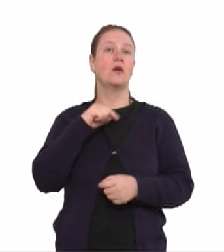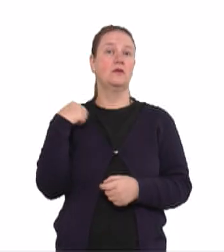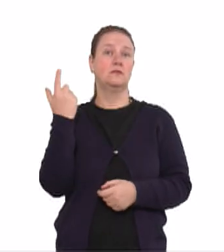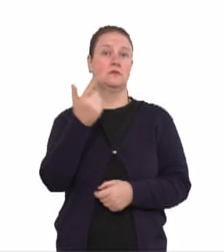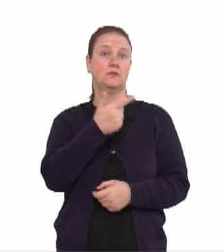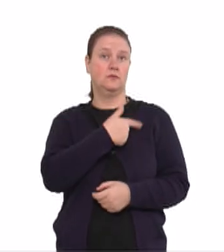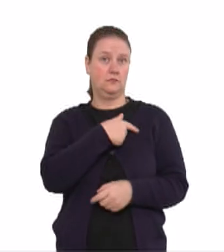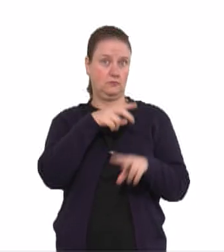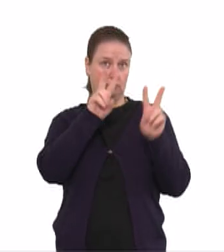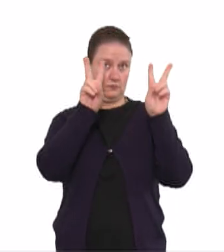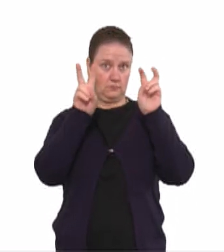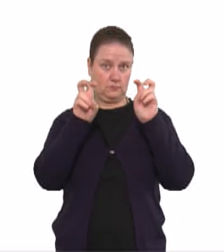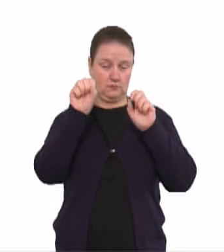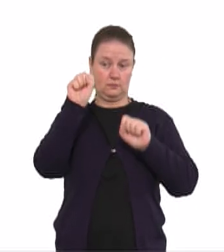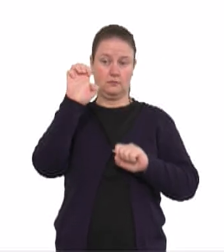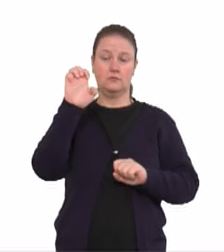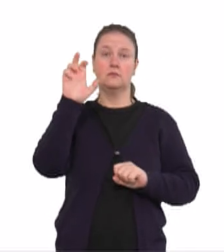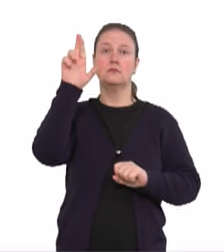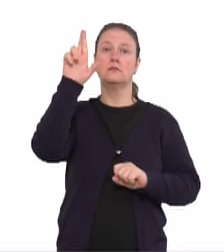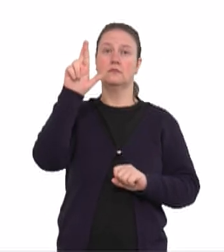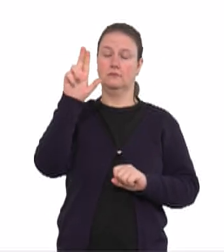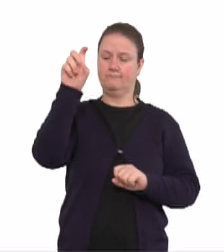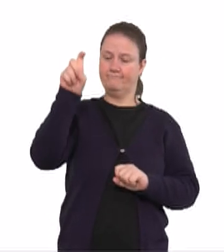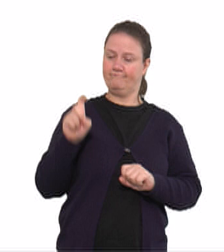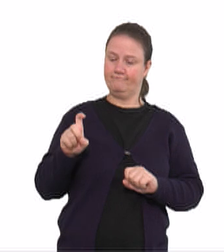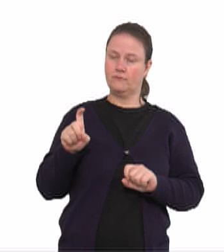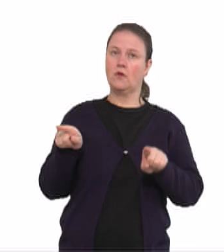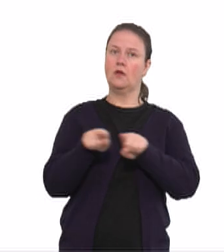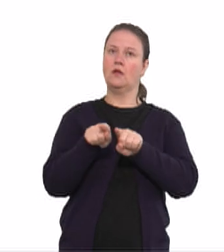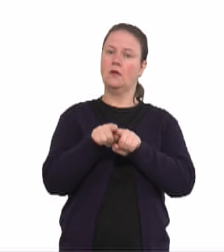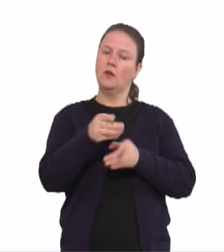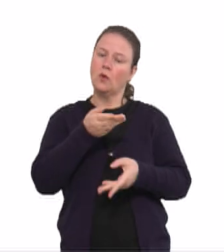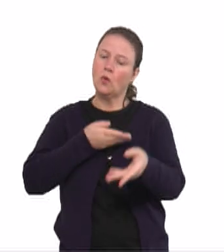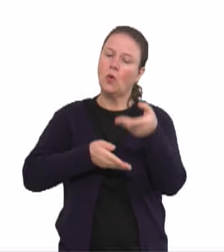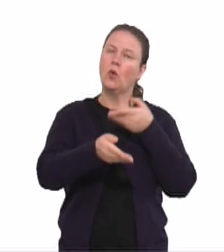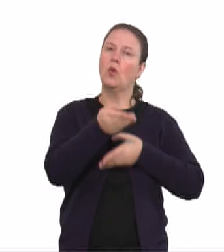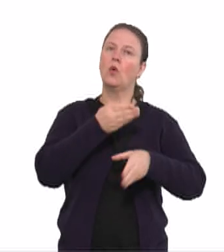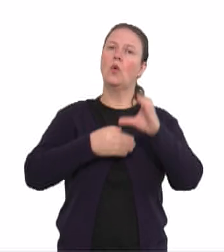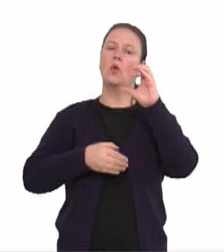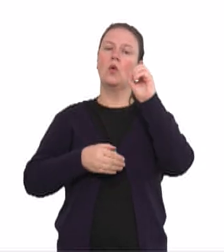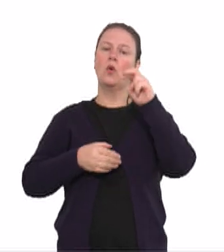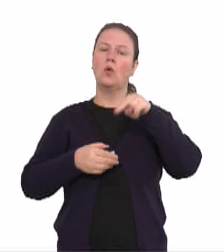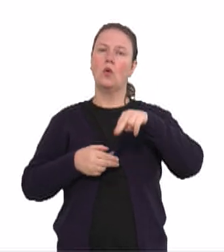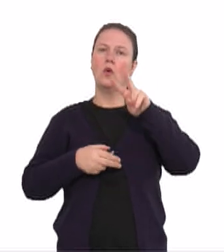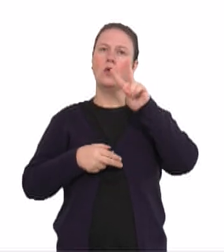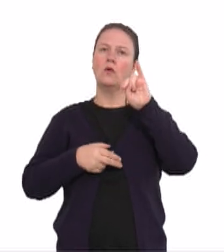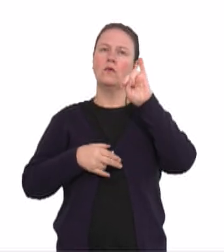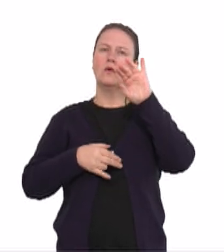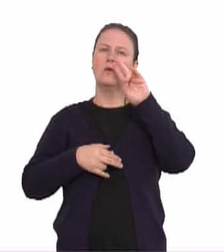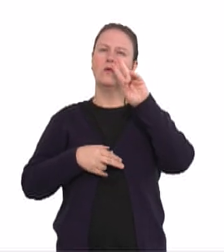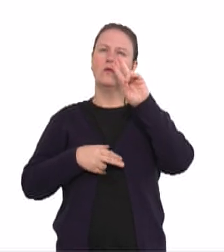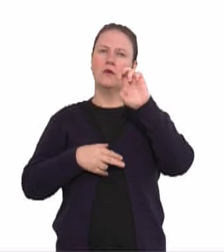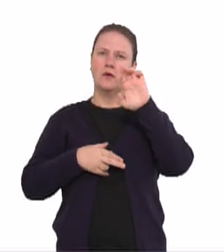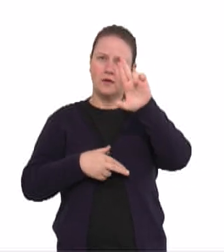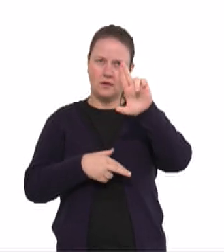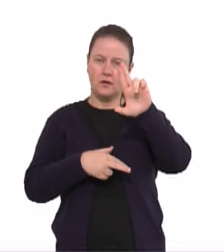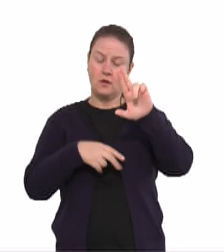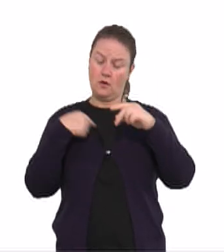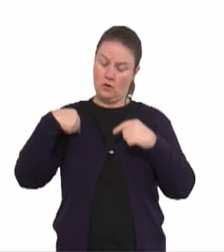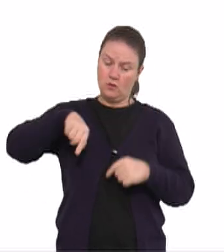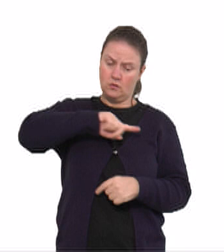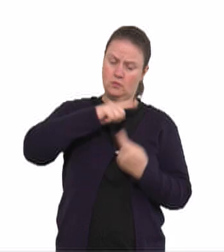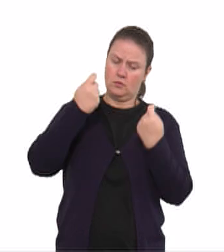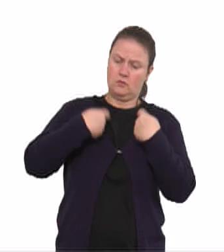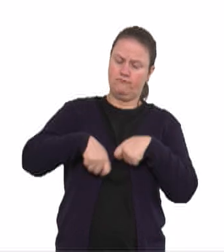Nosso tema, ser e conviver, não podemos esquecer nunca. Sejamos pessoas boas. E isso é um